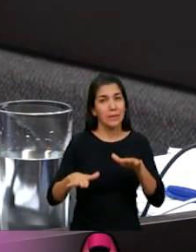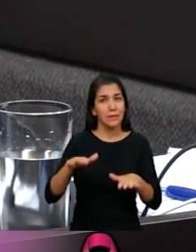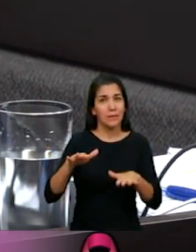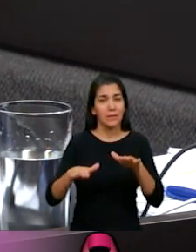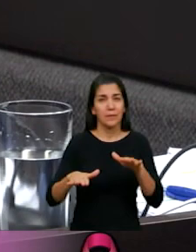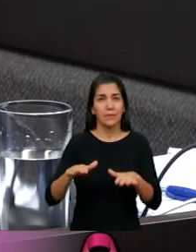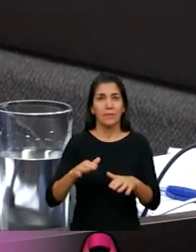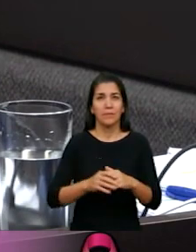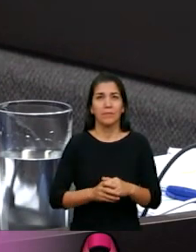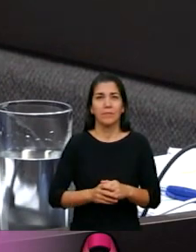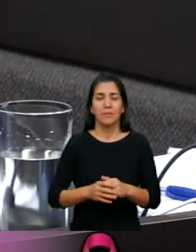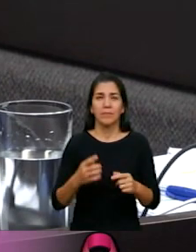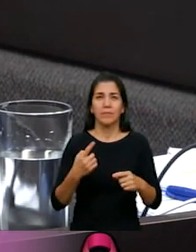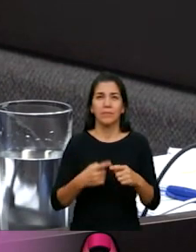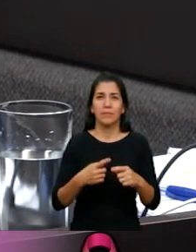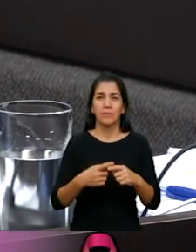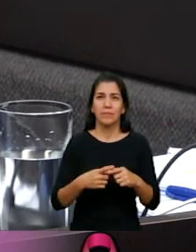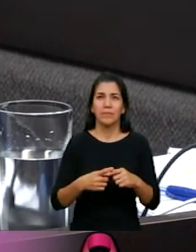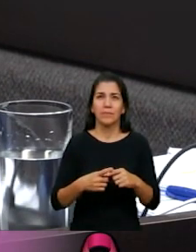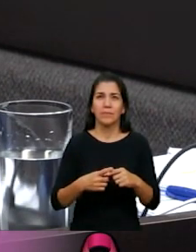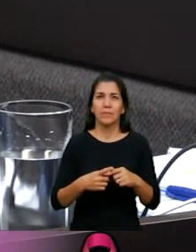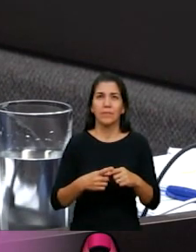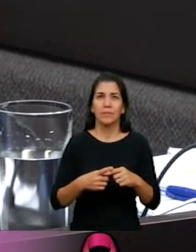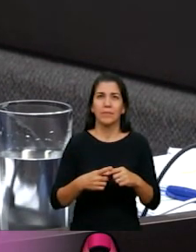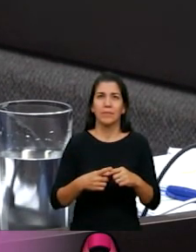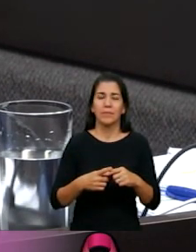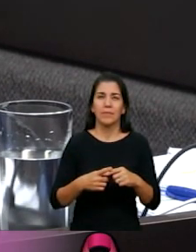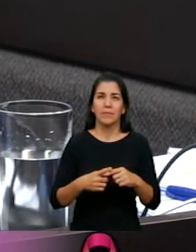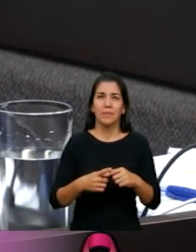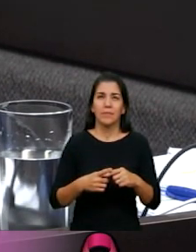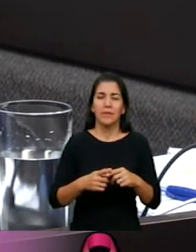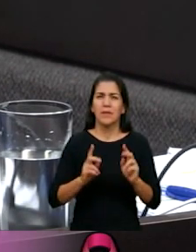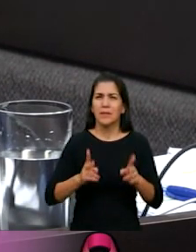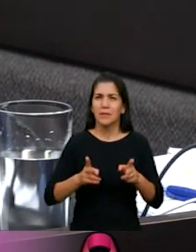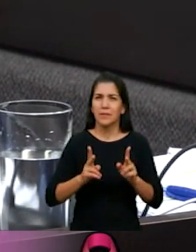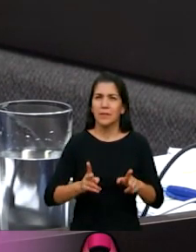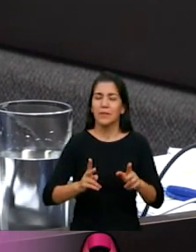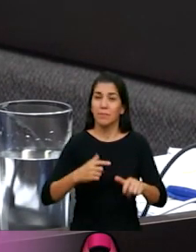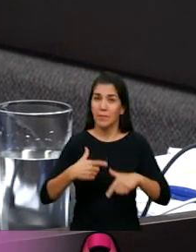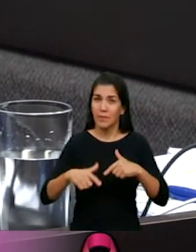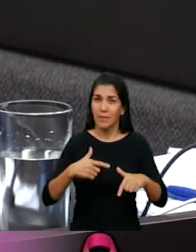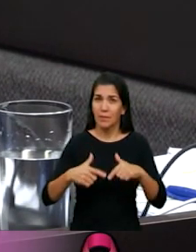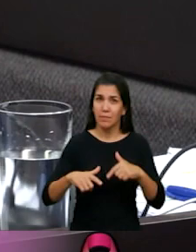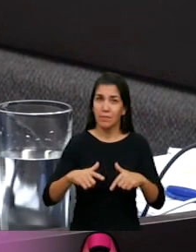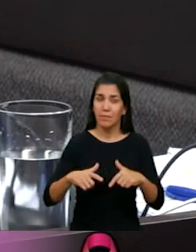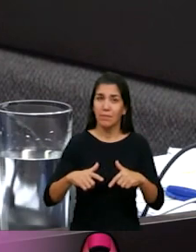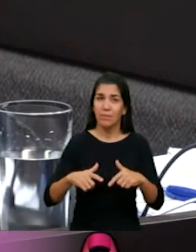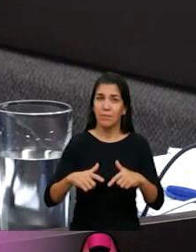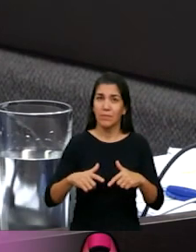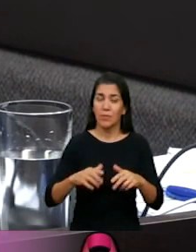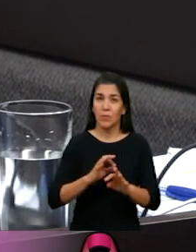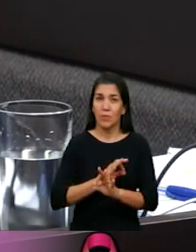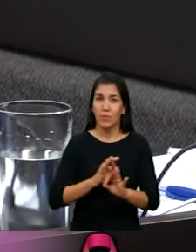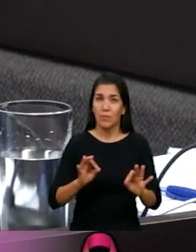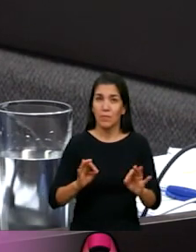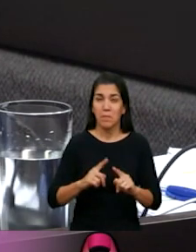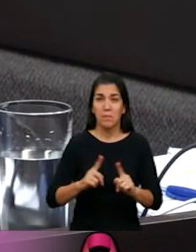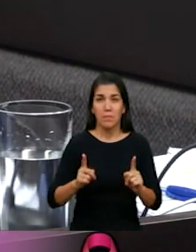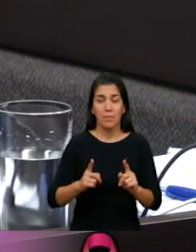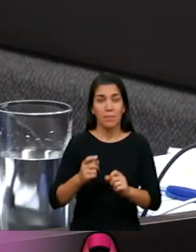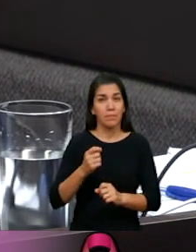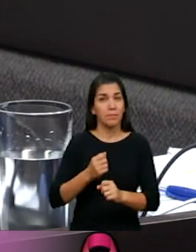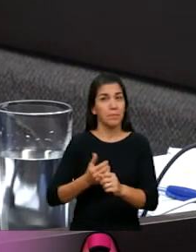buscar uma atividade, desenvolvimento de ações de excelência. Mas, num passado não muito